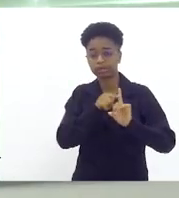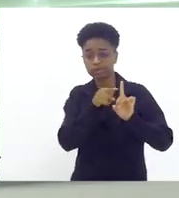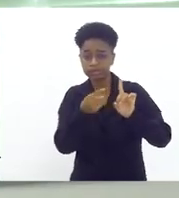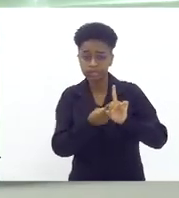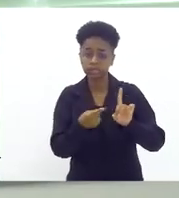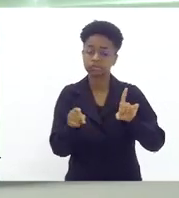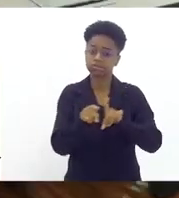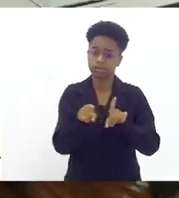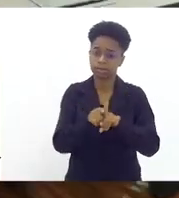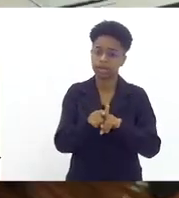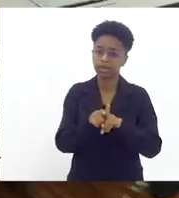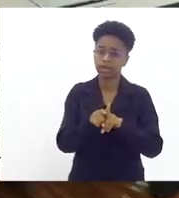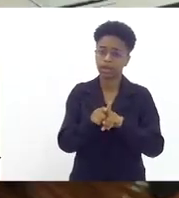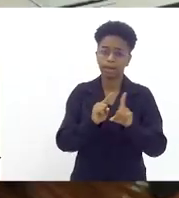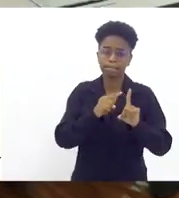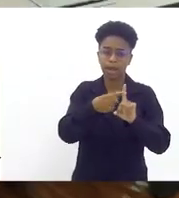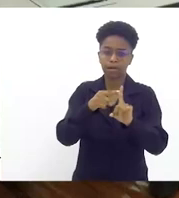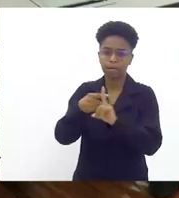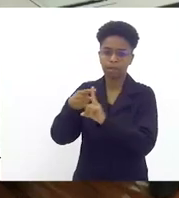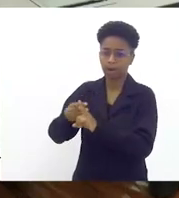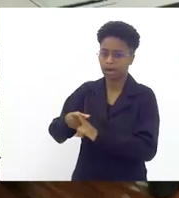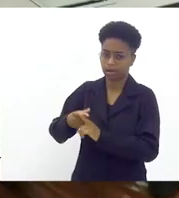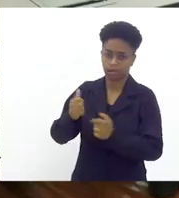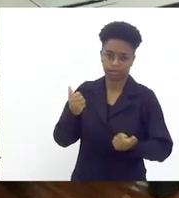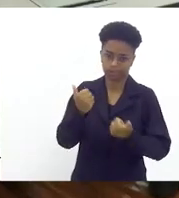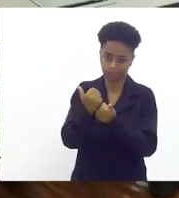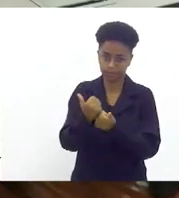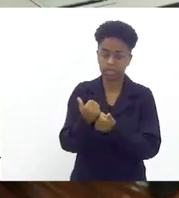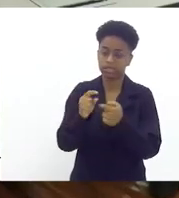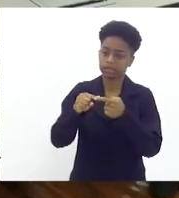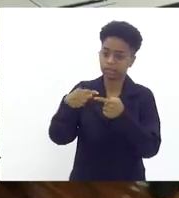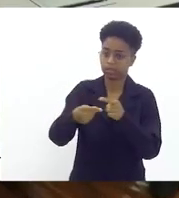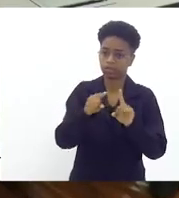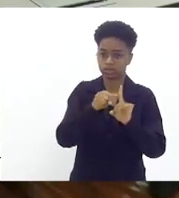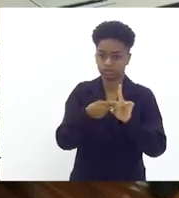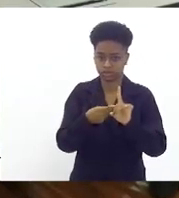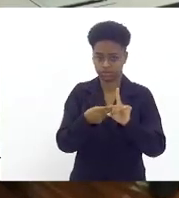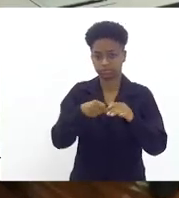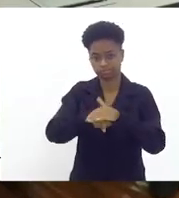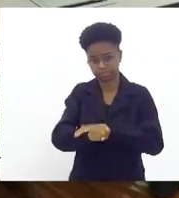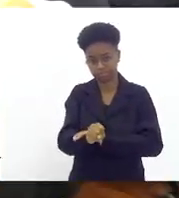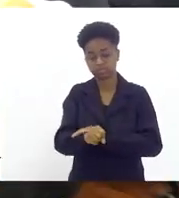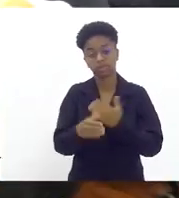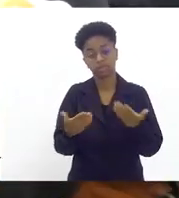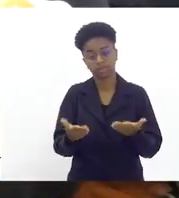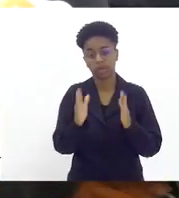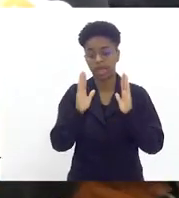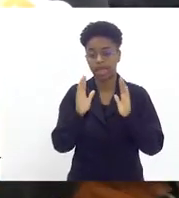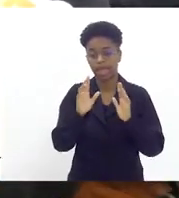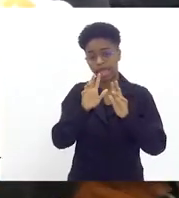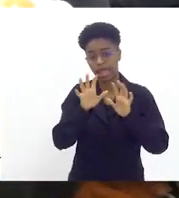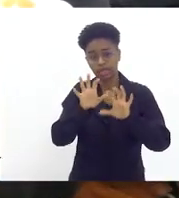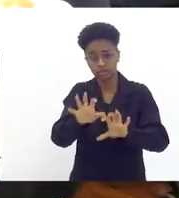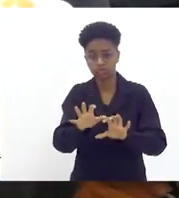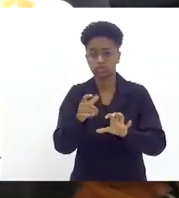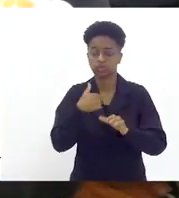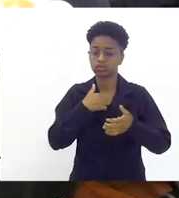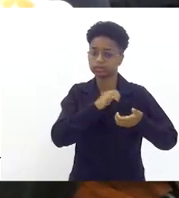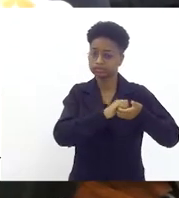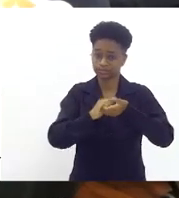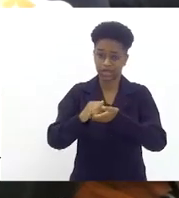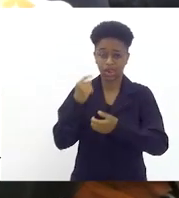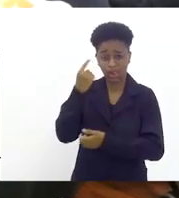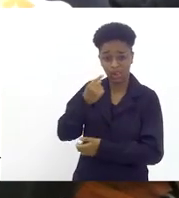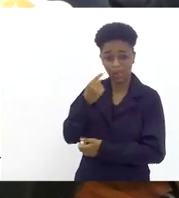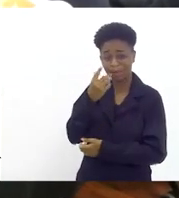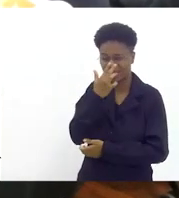E, inclusive, benefícios, né? No pós-gestação. Então, é isso, gente. Uma saudação aqui muito louca, né?